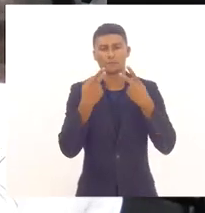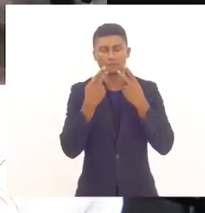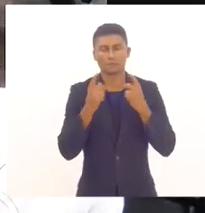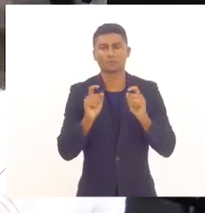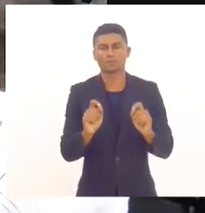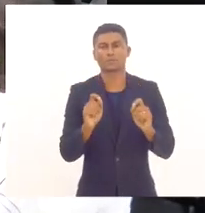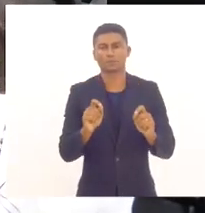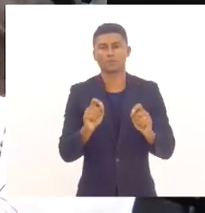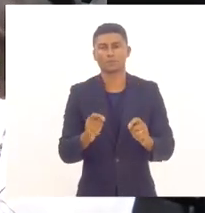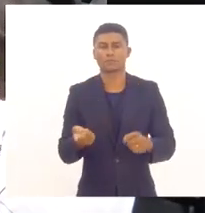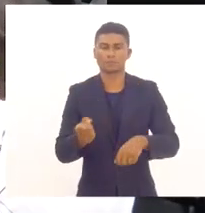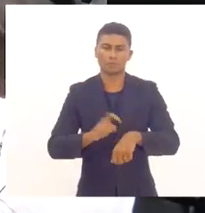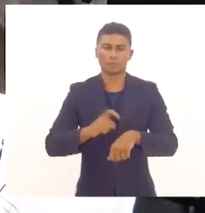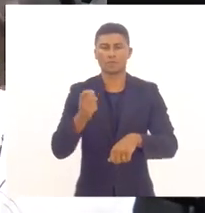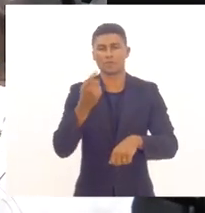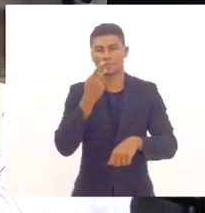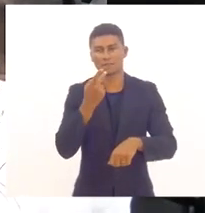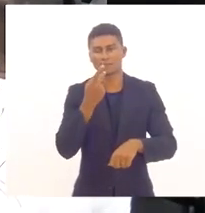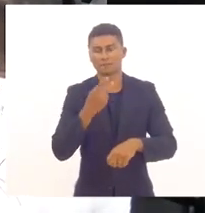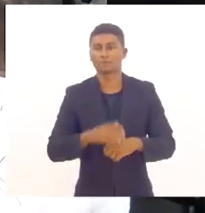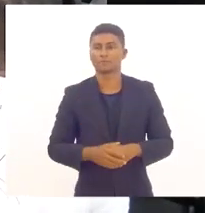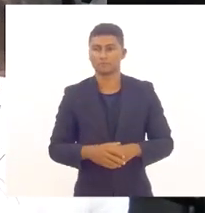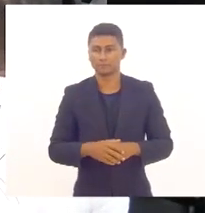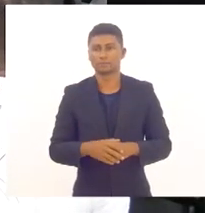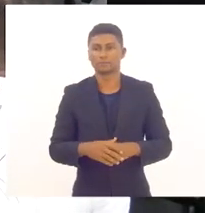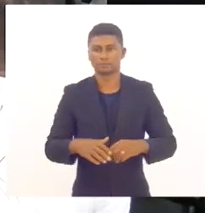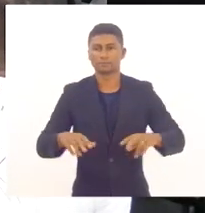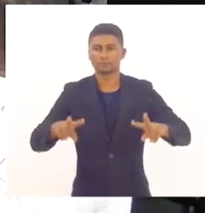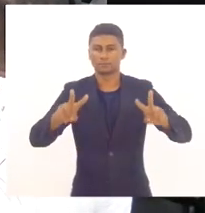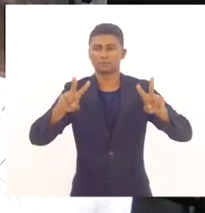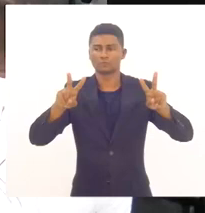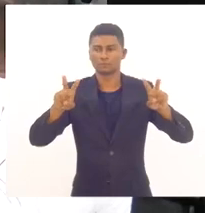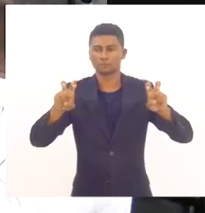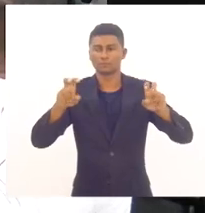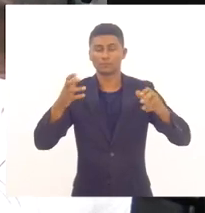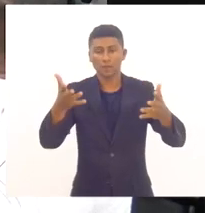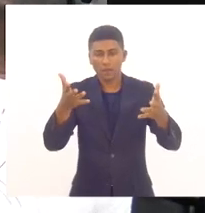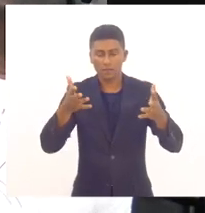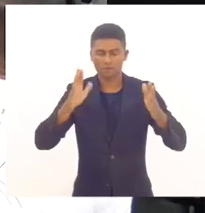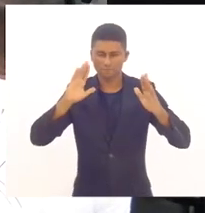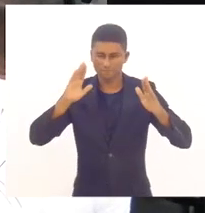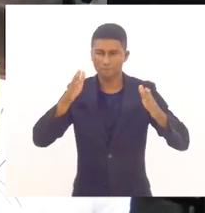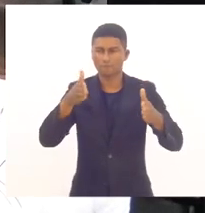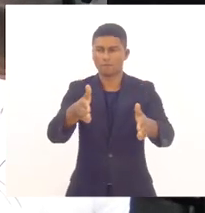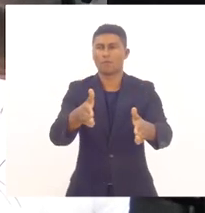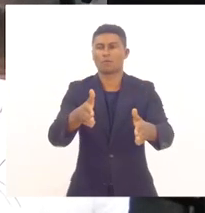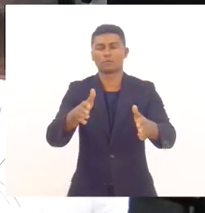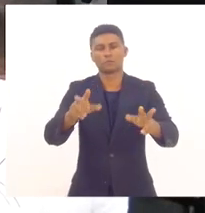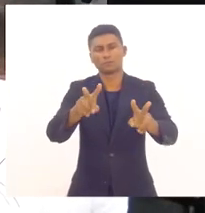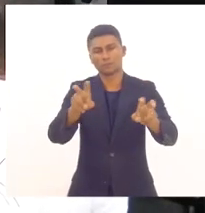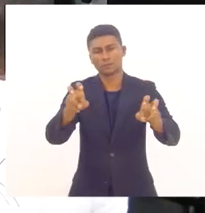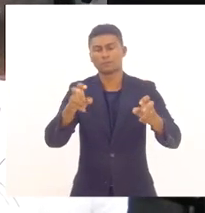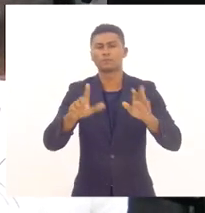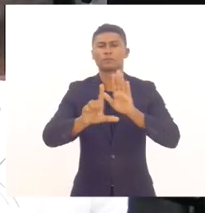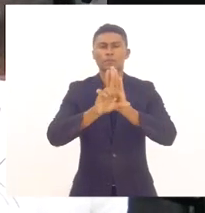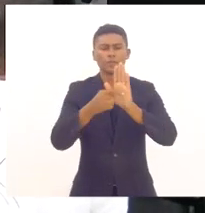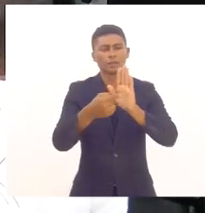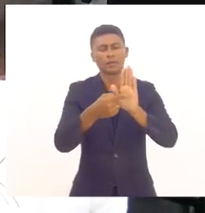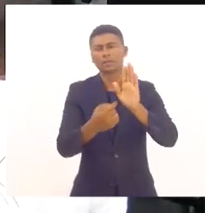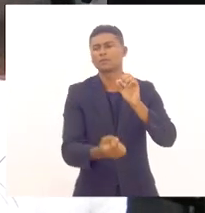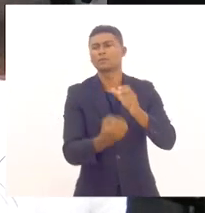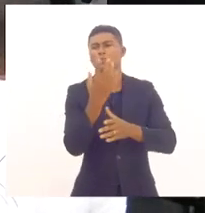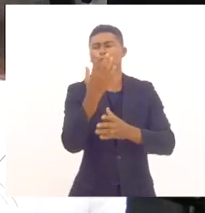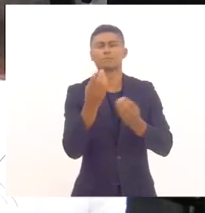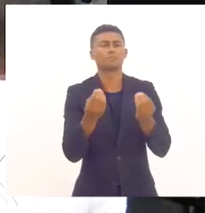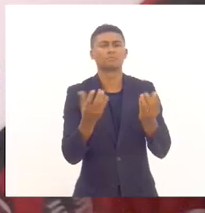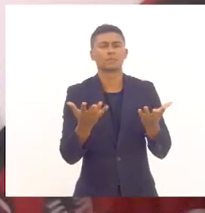momento. E eu queria levar o nosso assunto para o ponto central. Por que essa lei está sendo feita? por que, que